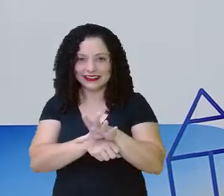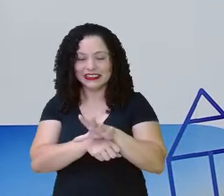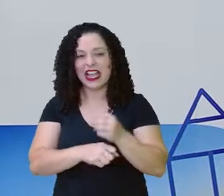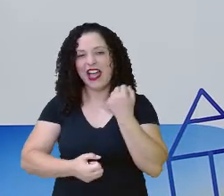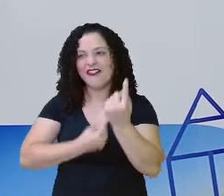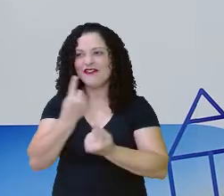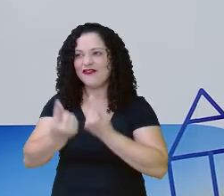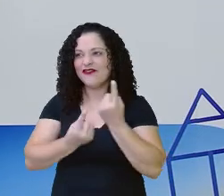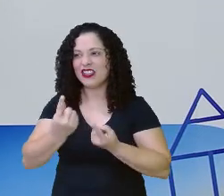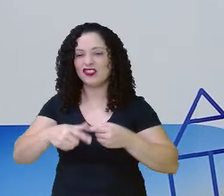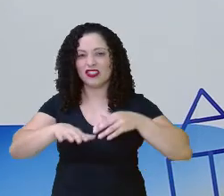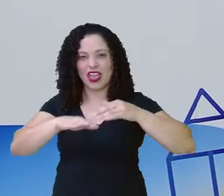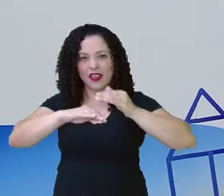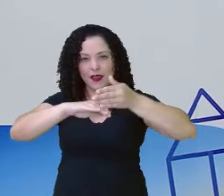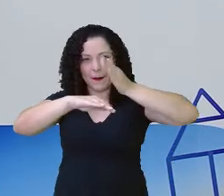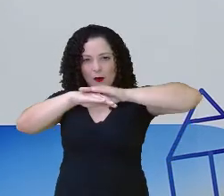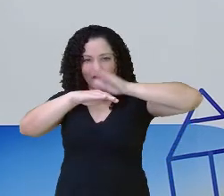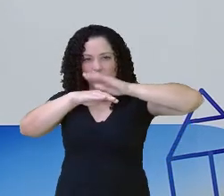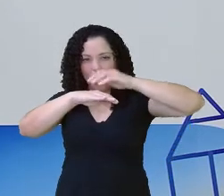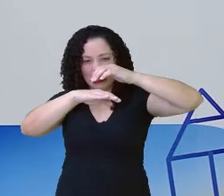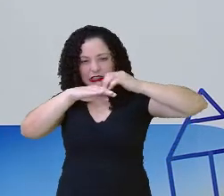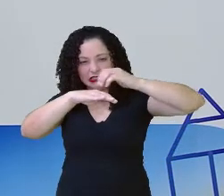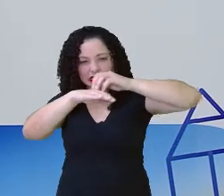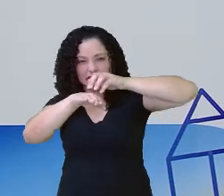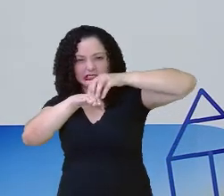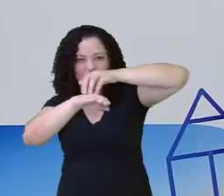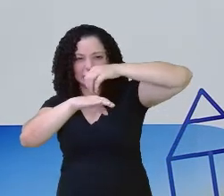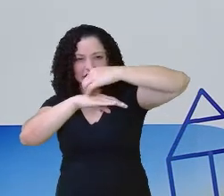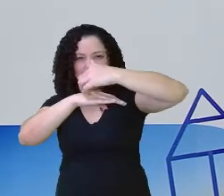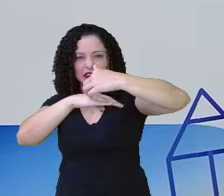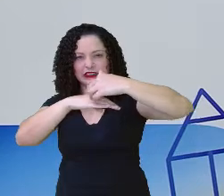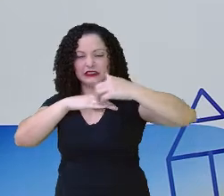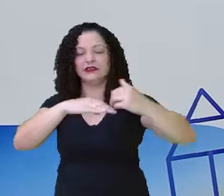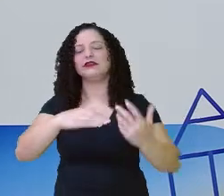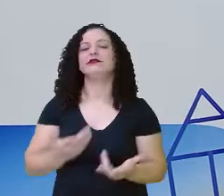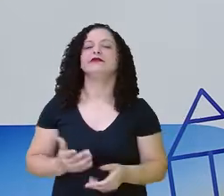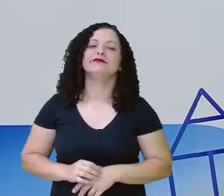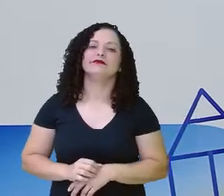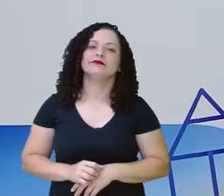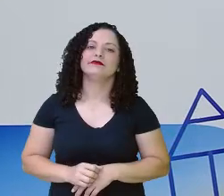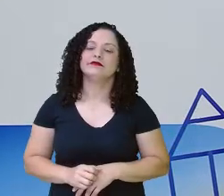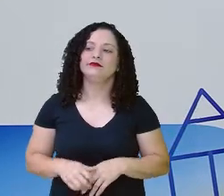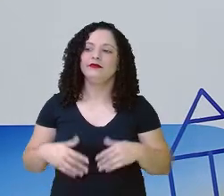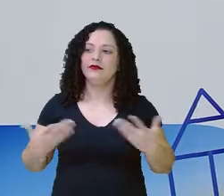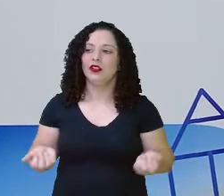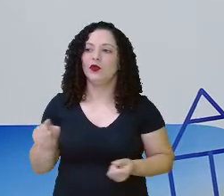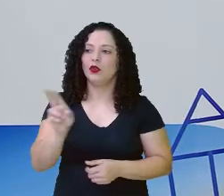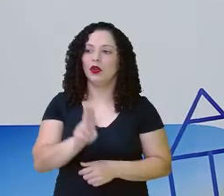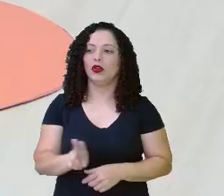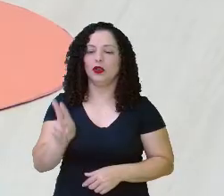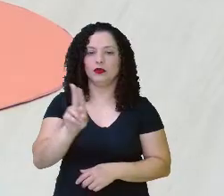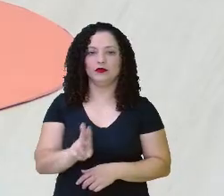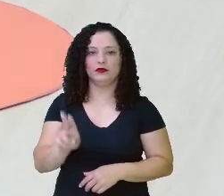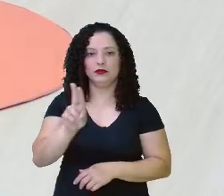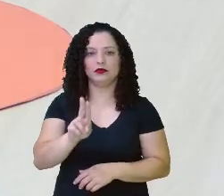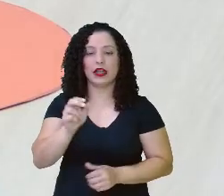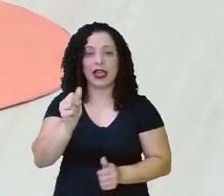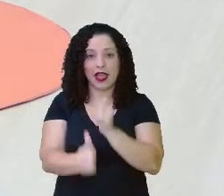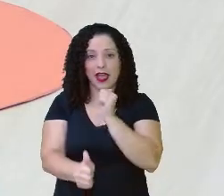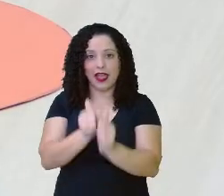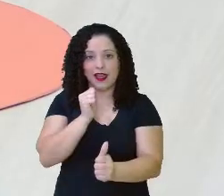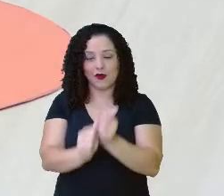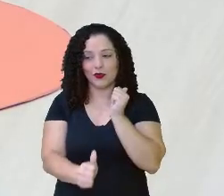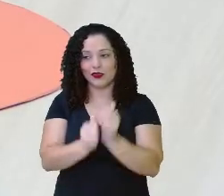fora, como eu pintei essa, e ela fica descascando. E aí o que é que a gente vai fazer? Coloca um pouquinho do grão